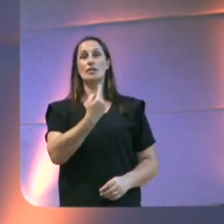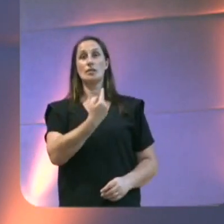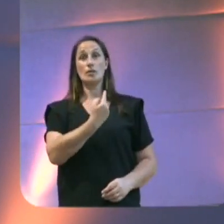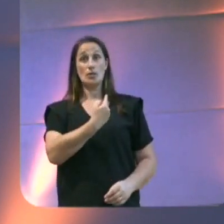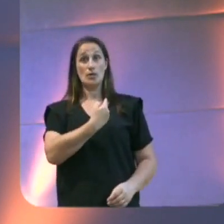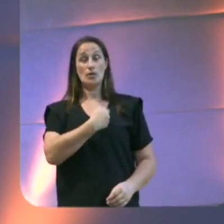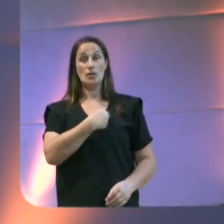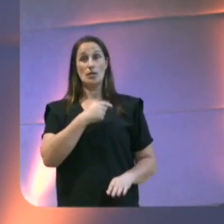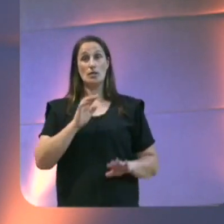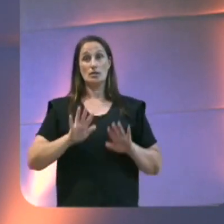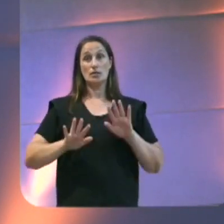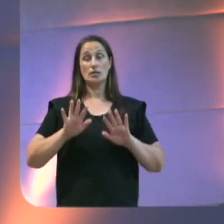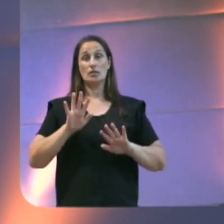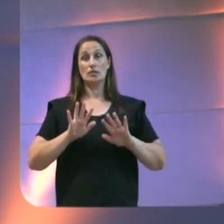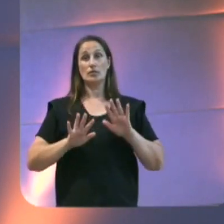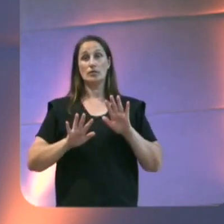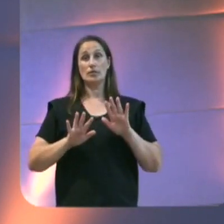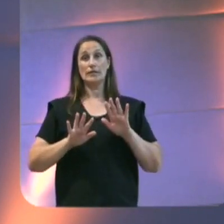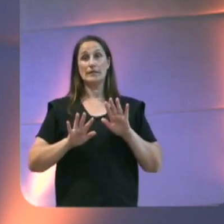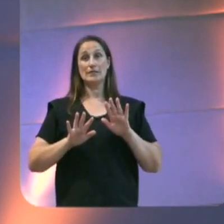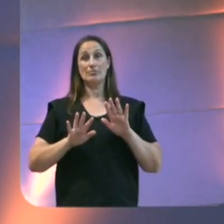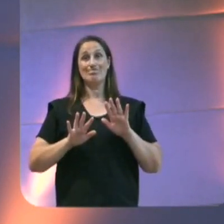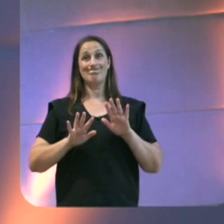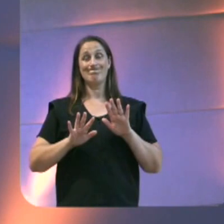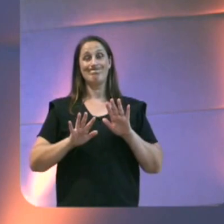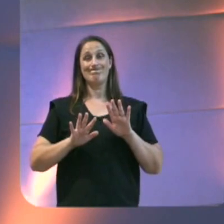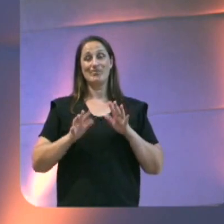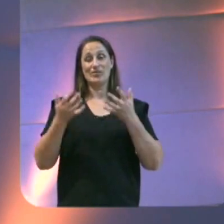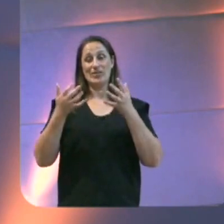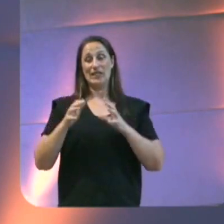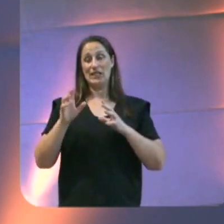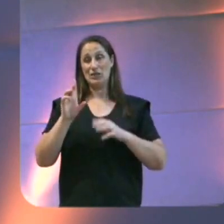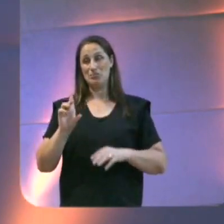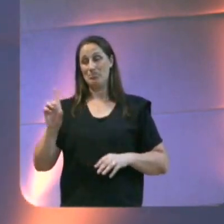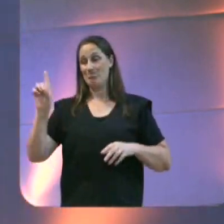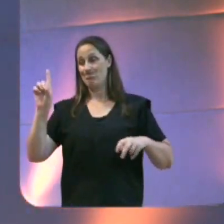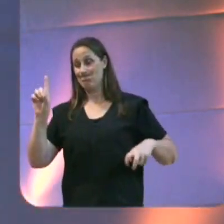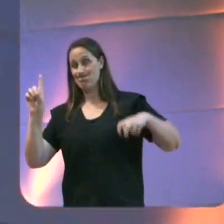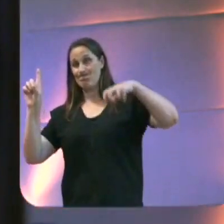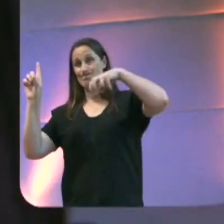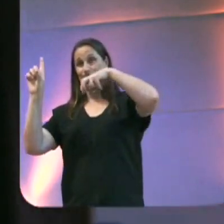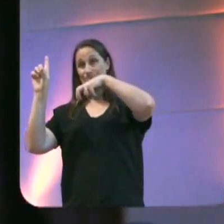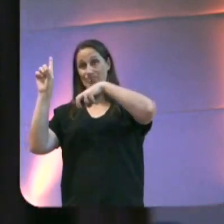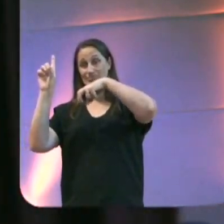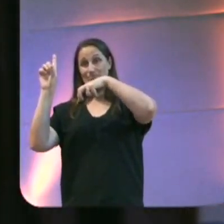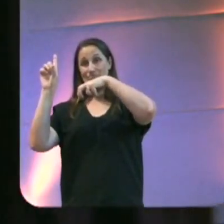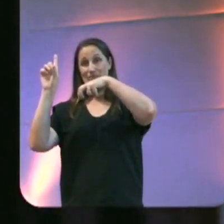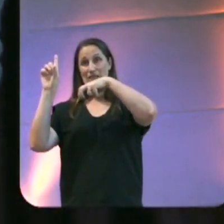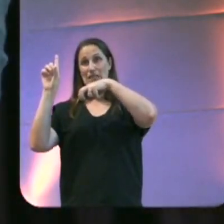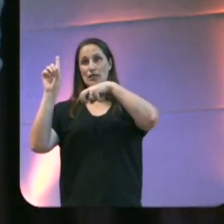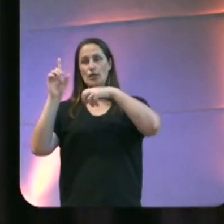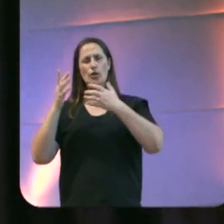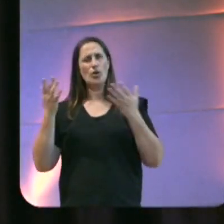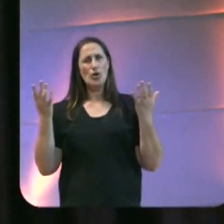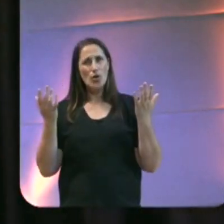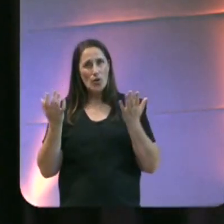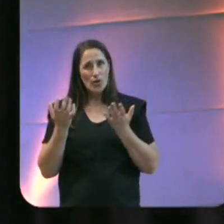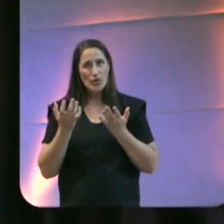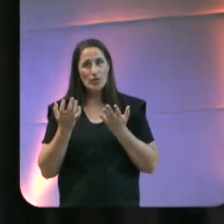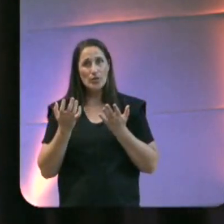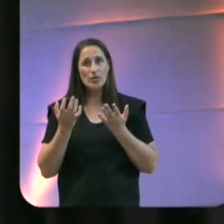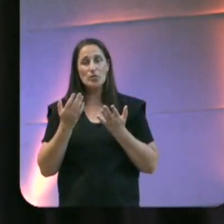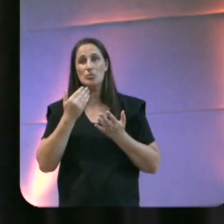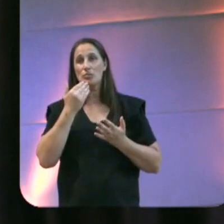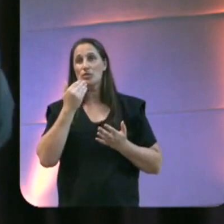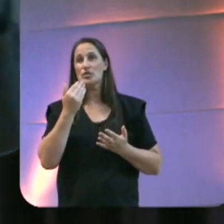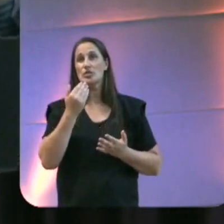áreas, e está na hora de se render. Nessa manhã eu queria convidar você, a quem o Espírito Santo está falando, e